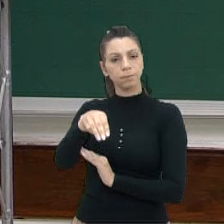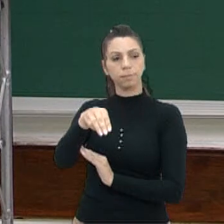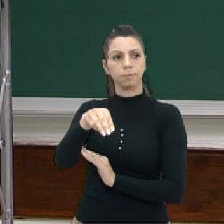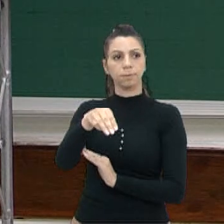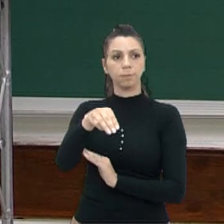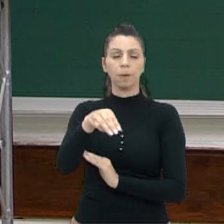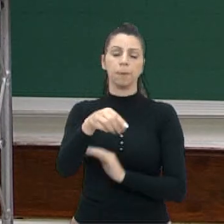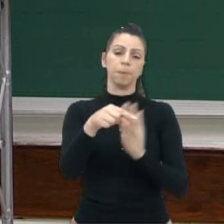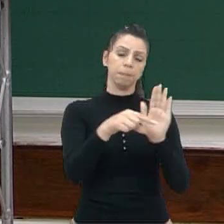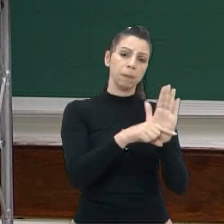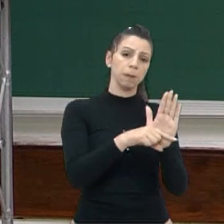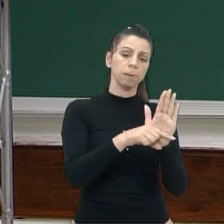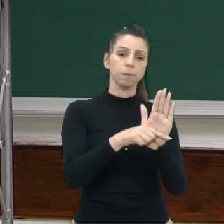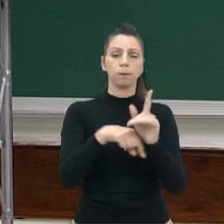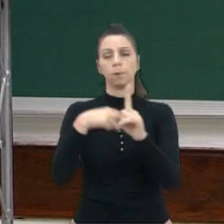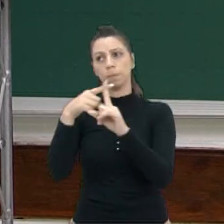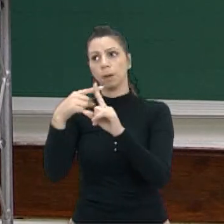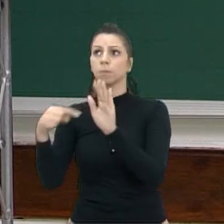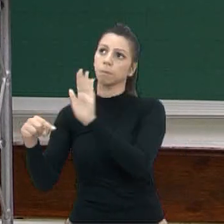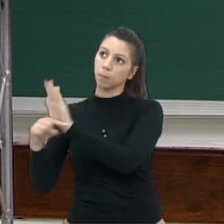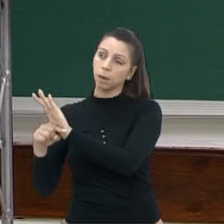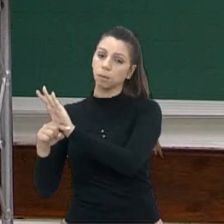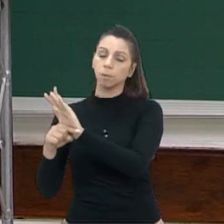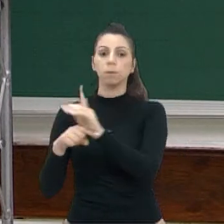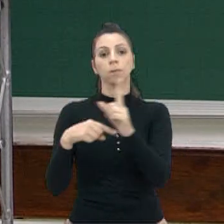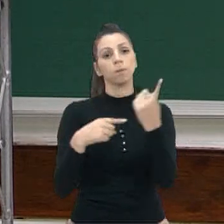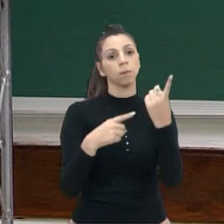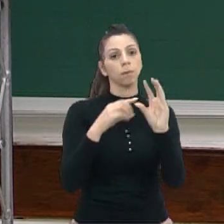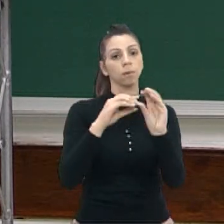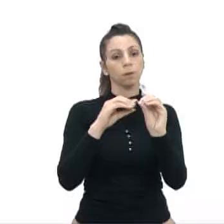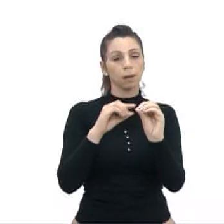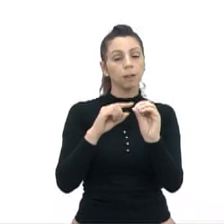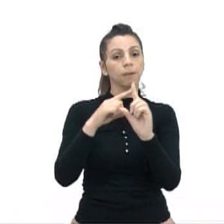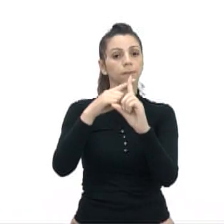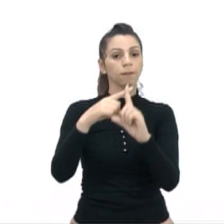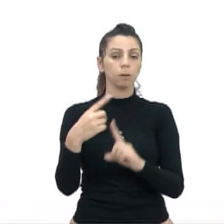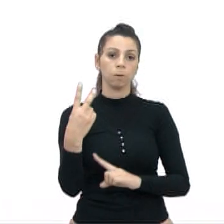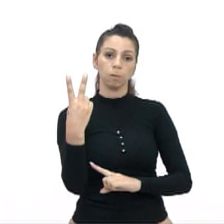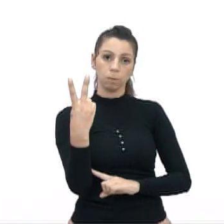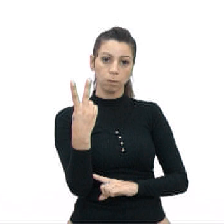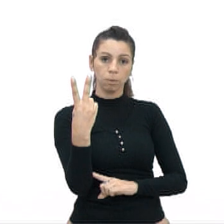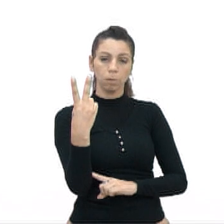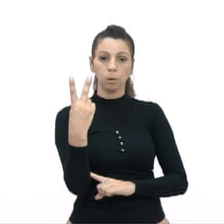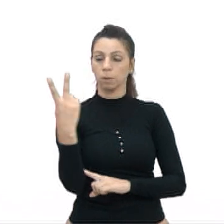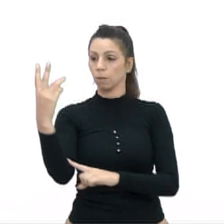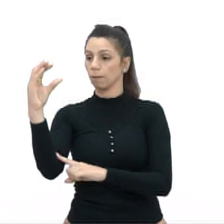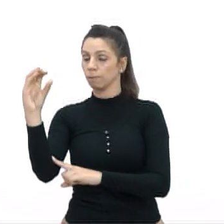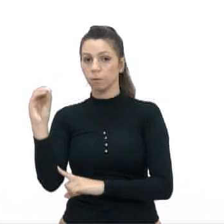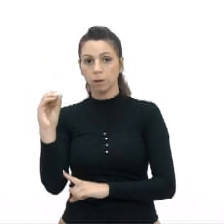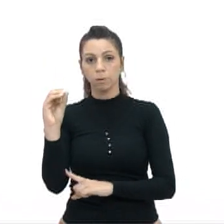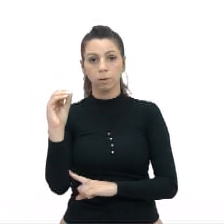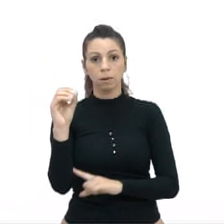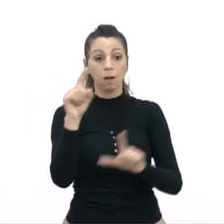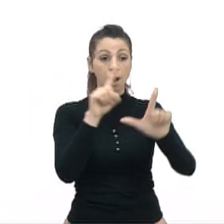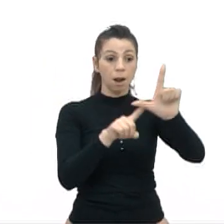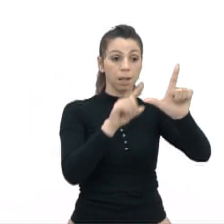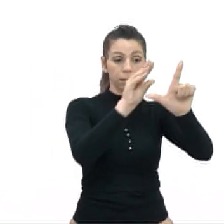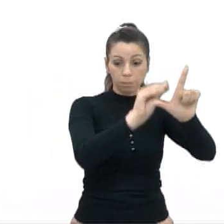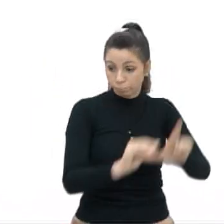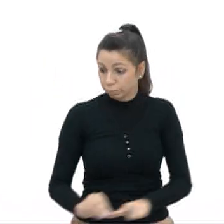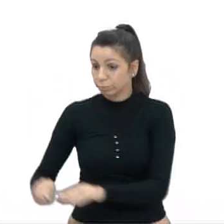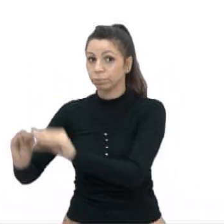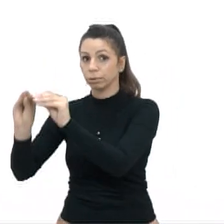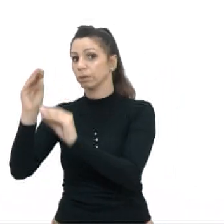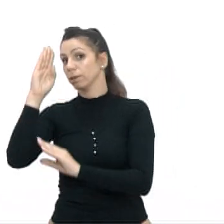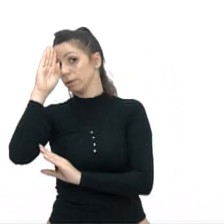com mais é menos. 10 vezes 2 é 20. E a letra você repete direto. Ok? Agora eu tenho um